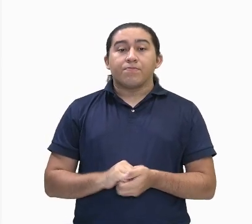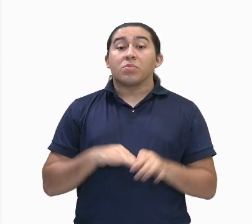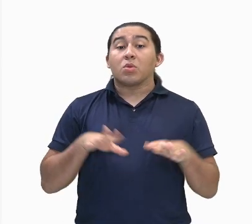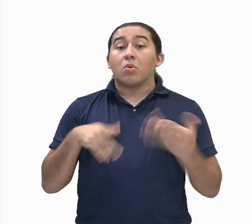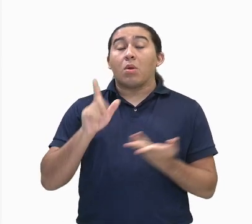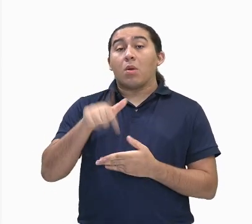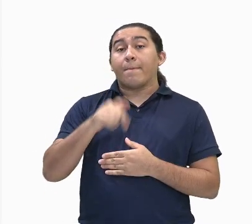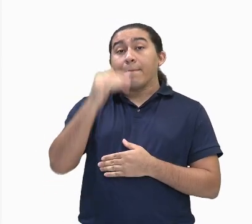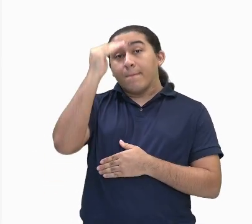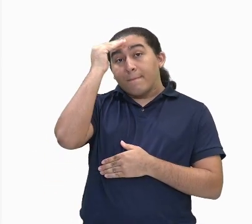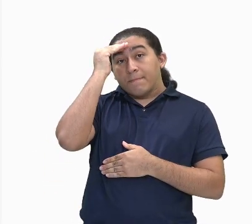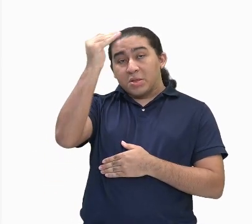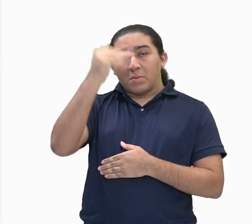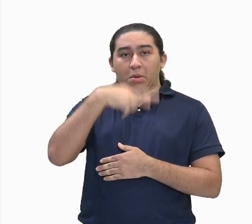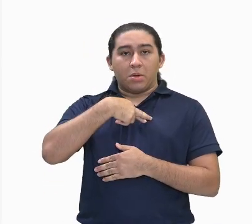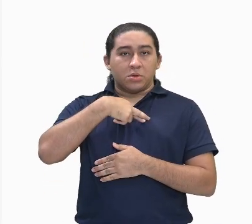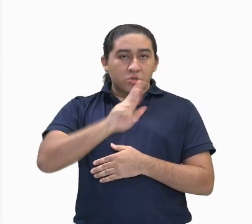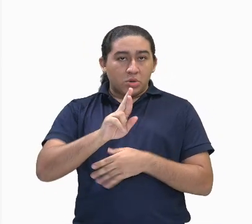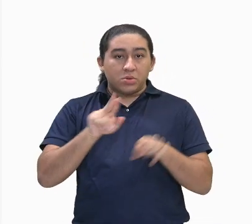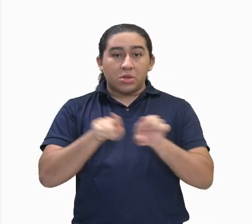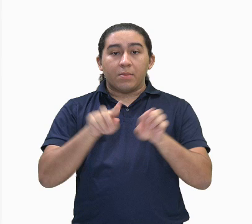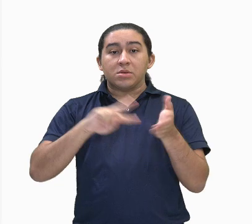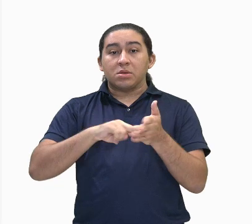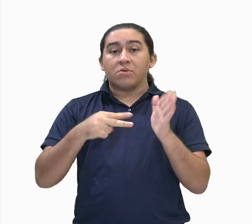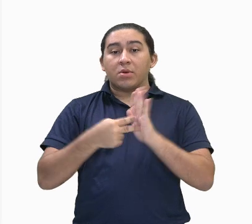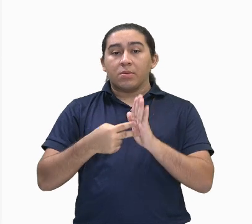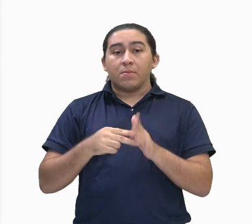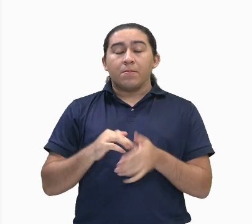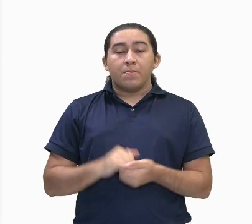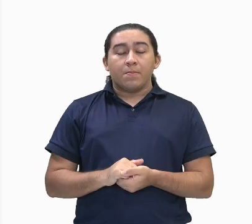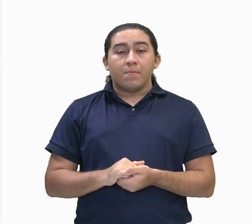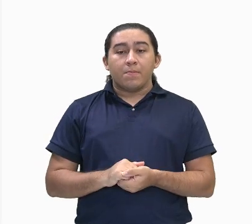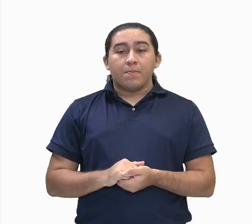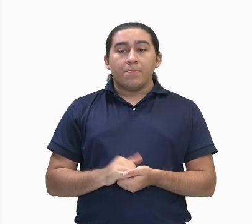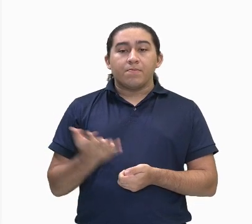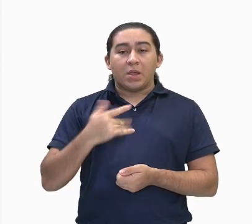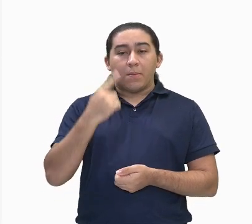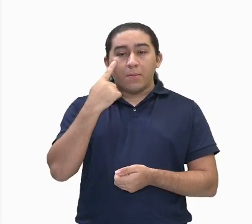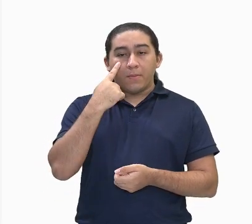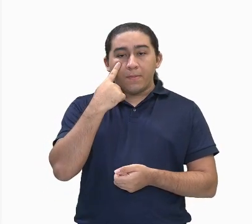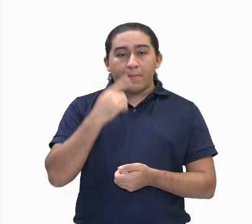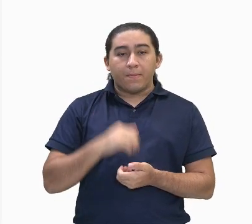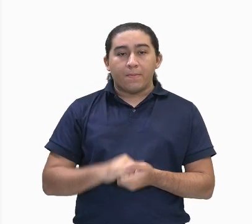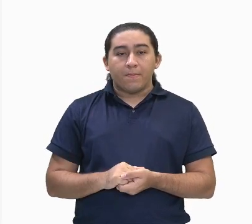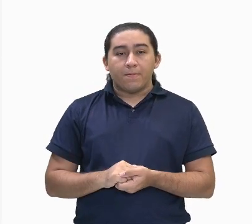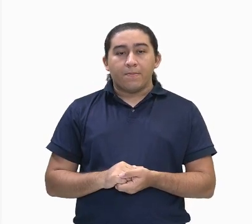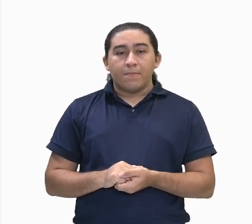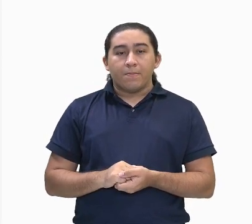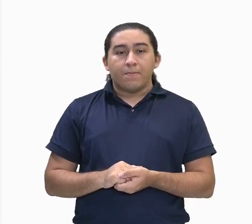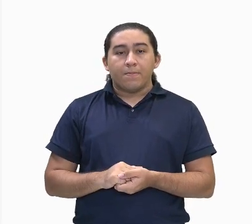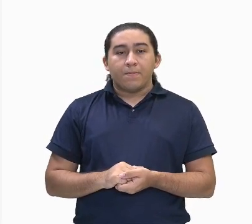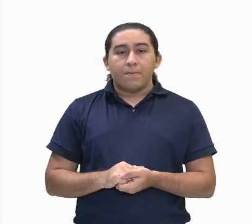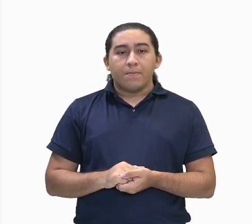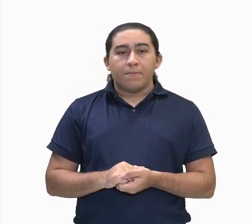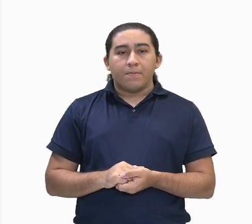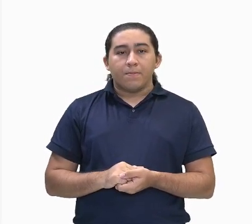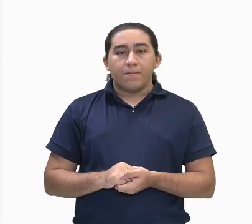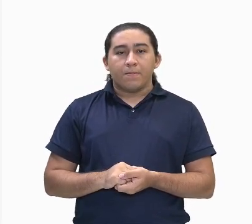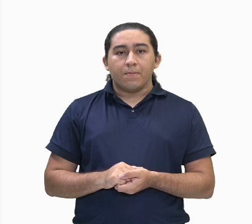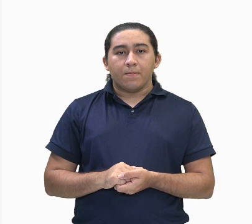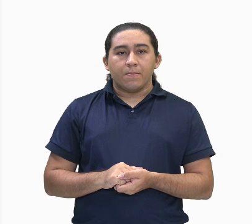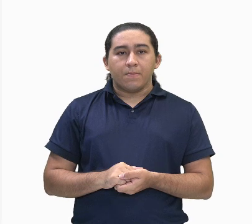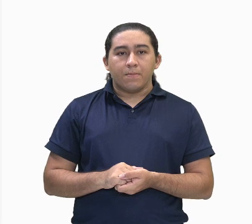as principais religiões e seus significados? Vamos lá. Nós temos em primeiro